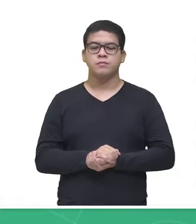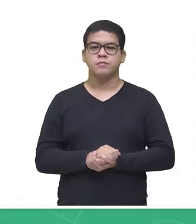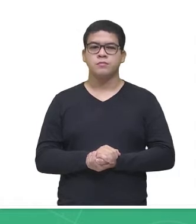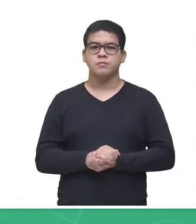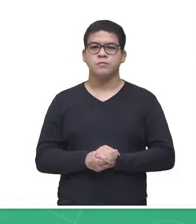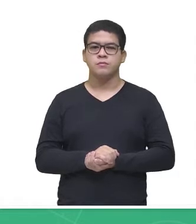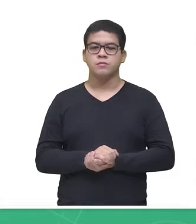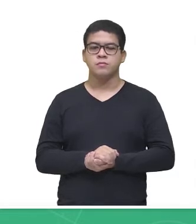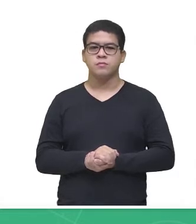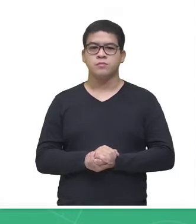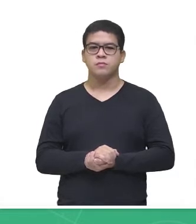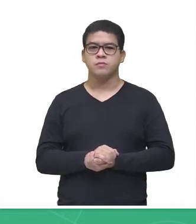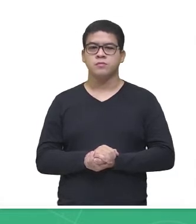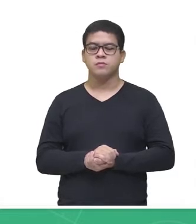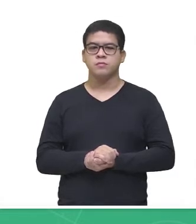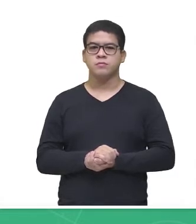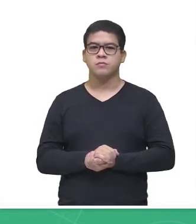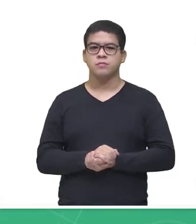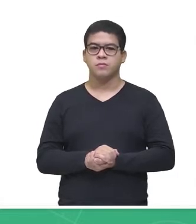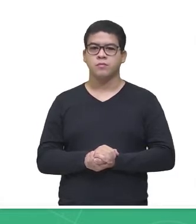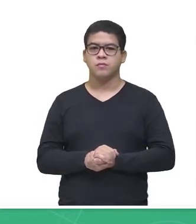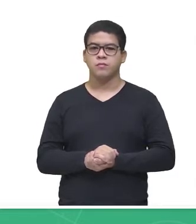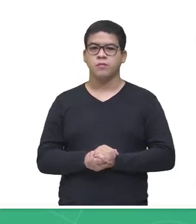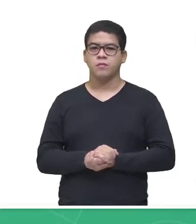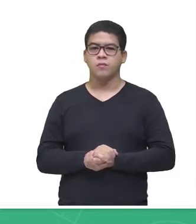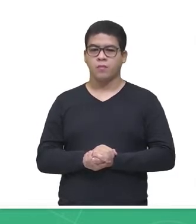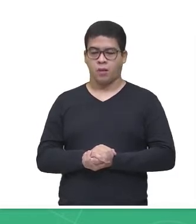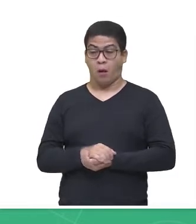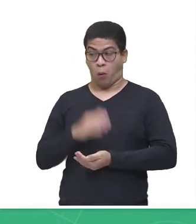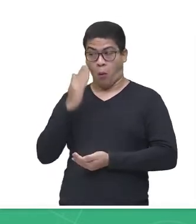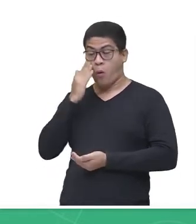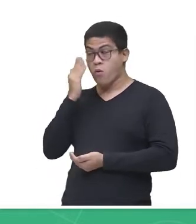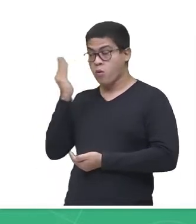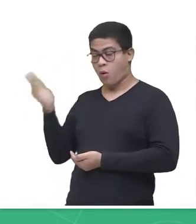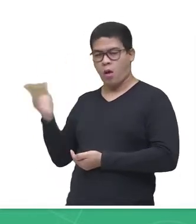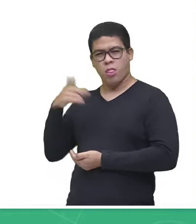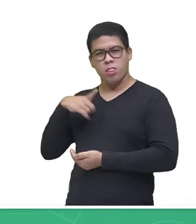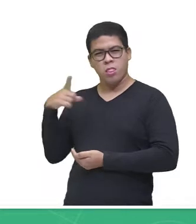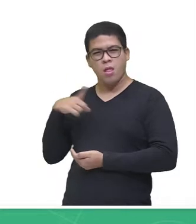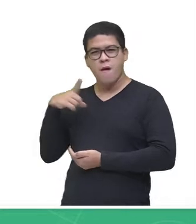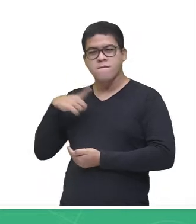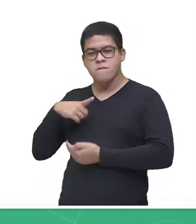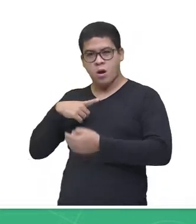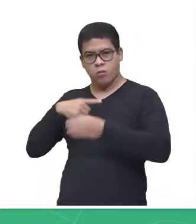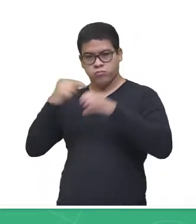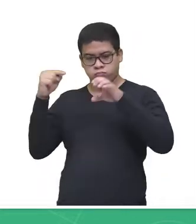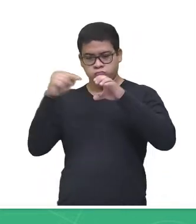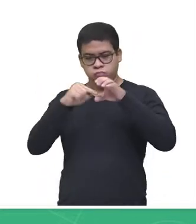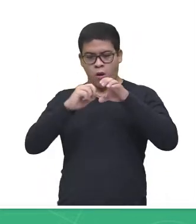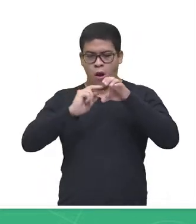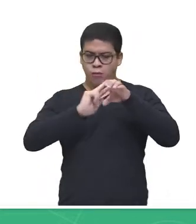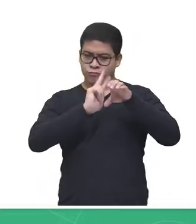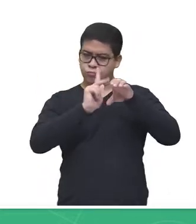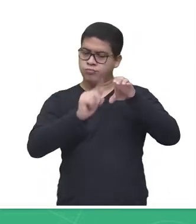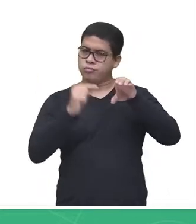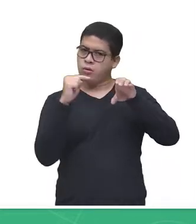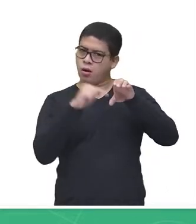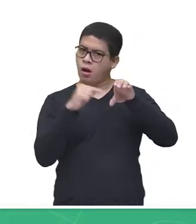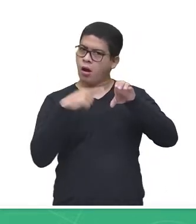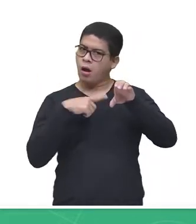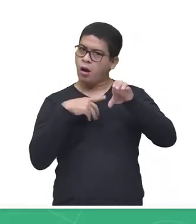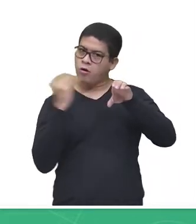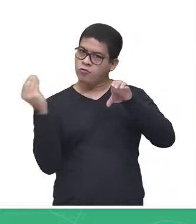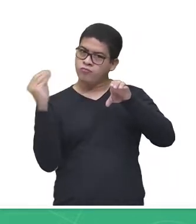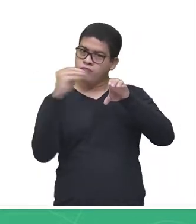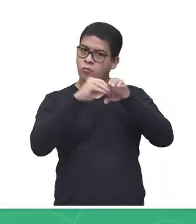de Golgi. A membrana plasmática que vai ali delimitar o citoplasma, né, que vai dar o